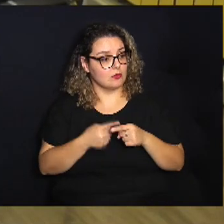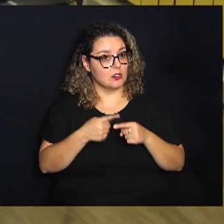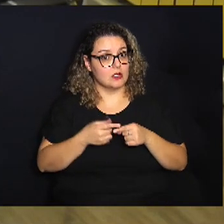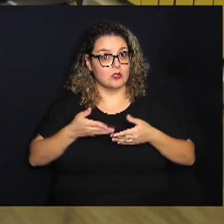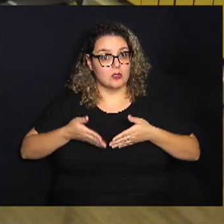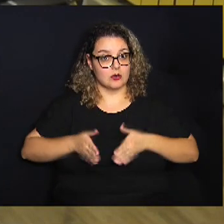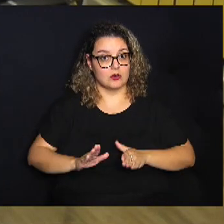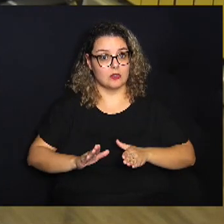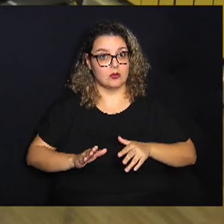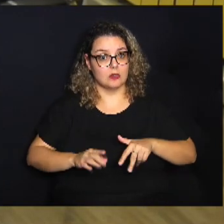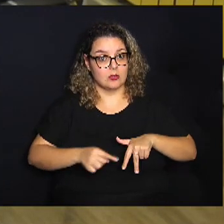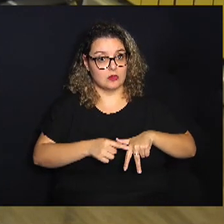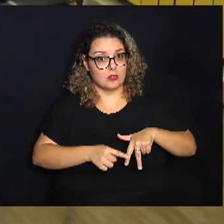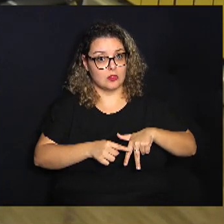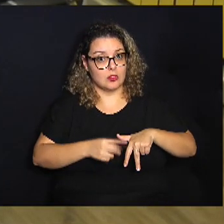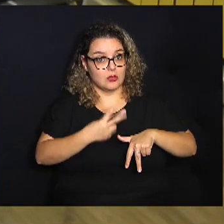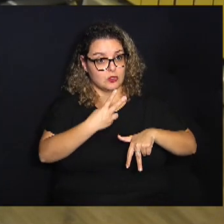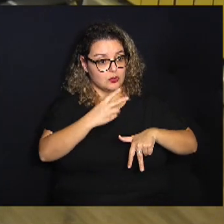com uma perna